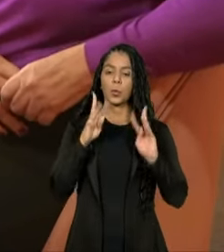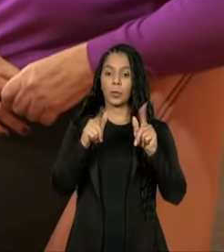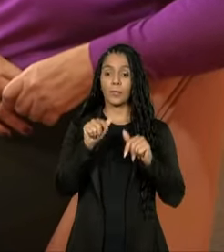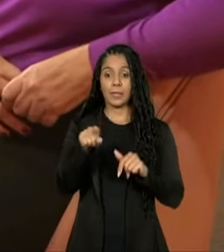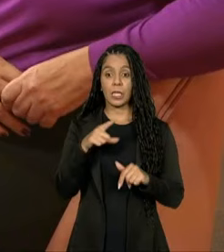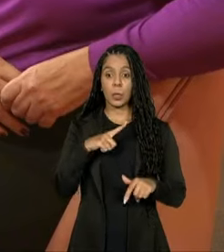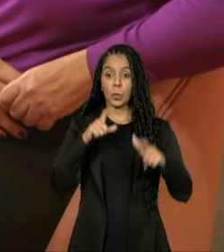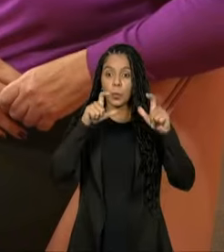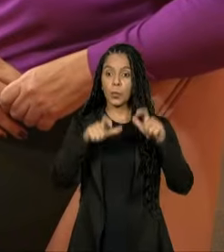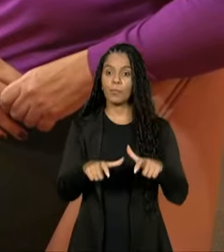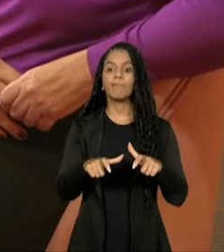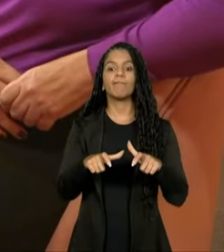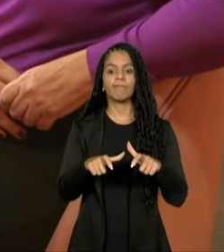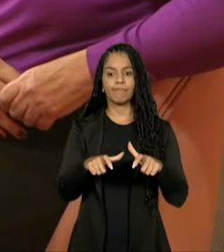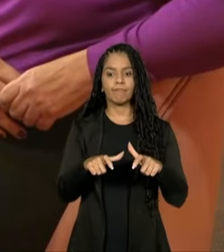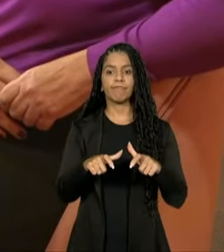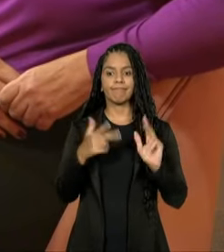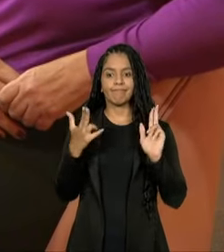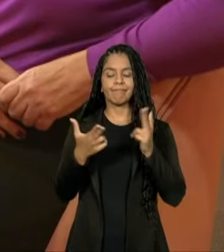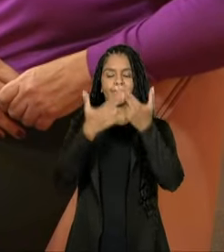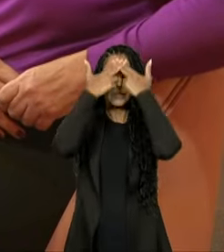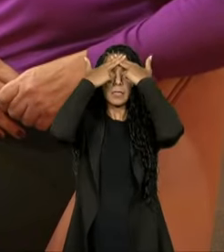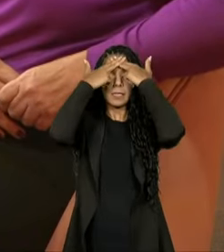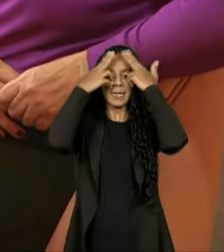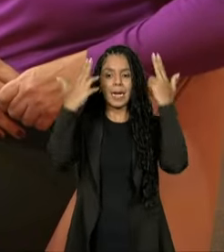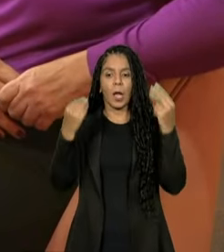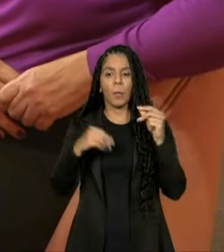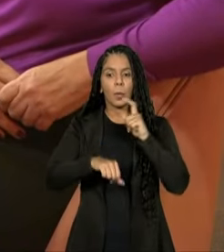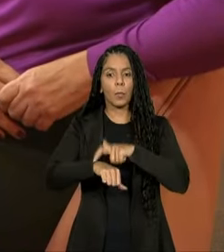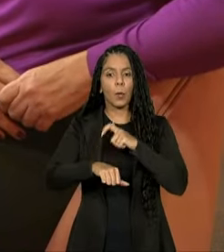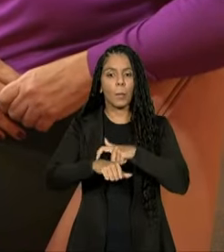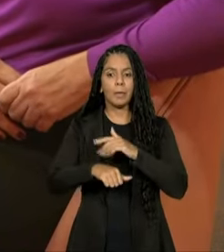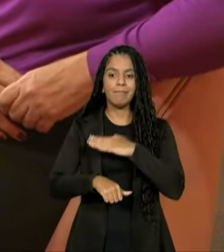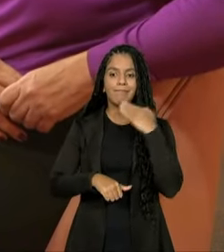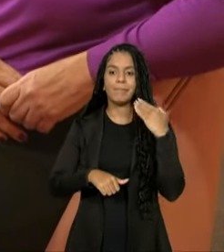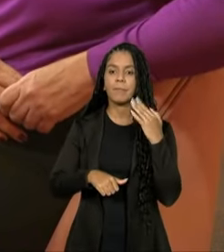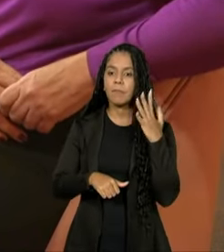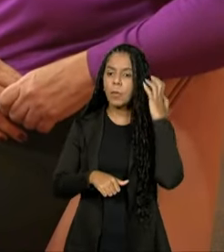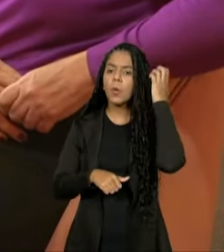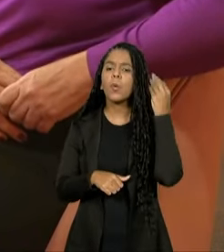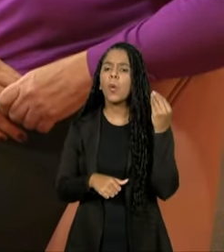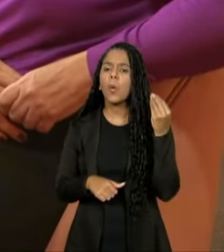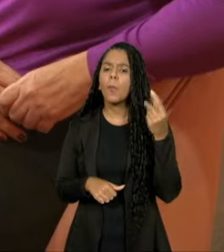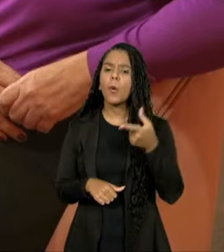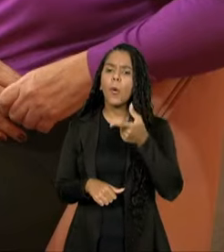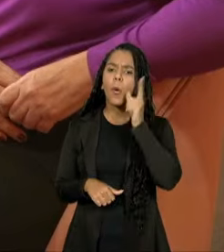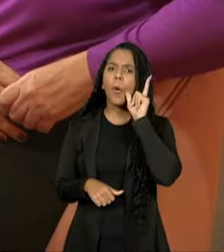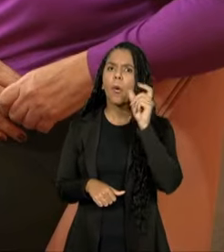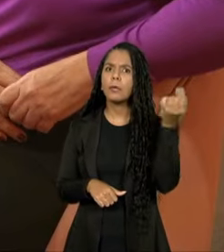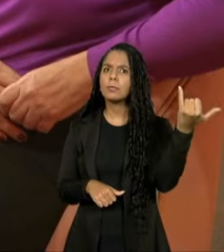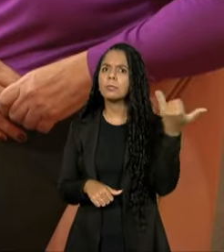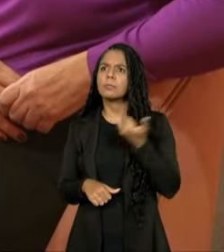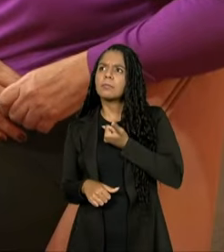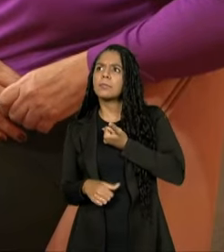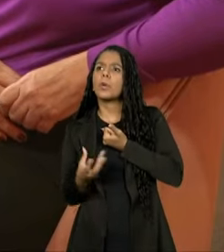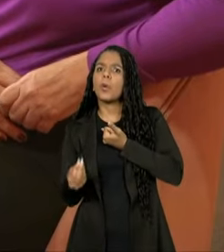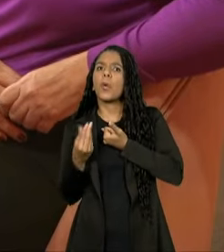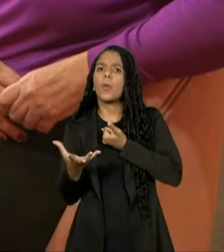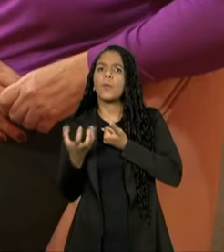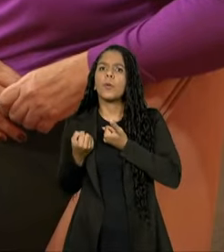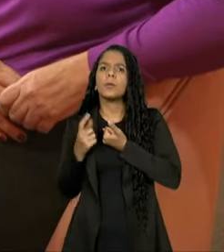loco, foi um grande trauma, né, Fernanda? Como é que você recebeu essa notícia ontem, depois de tudo que você